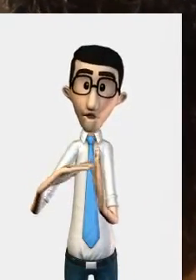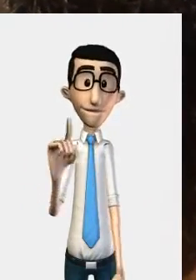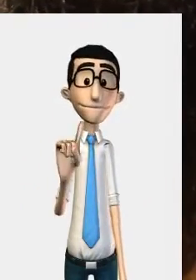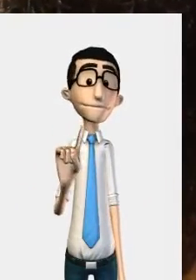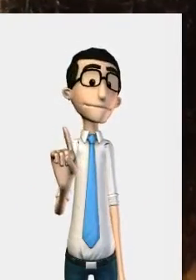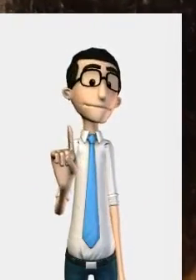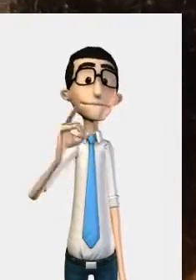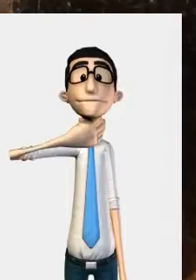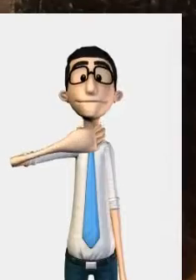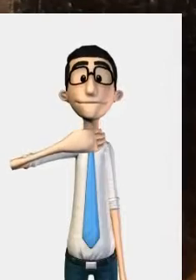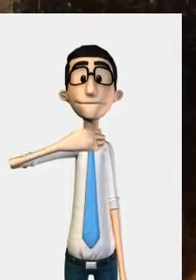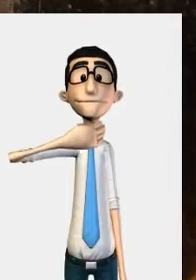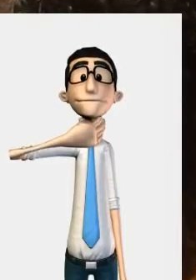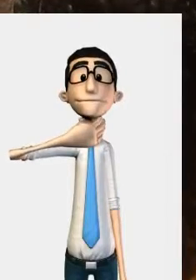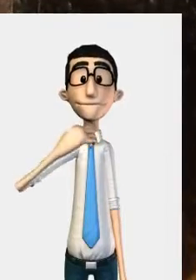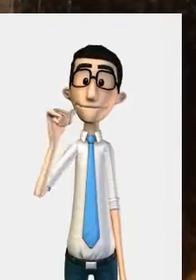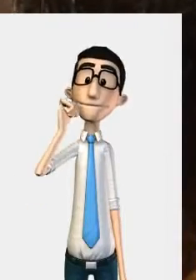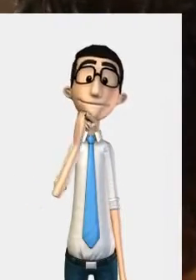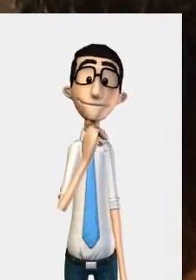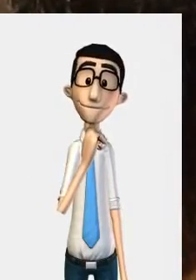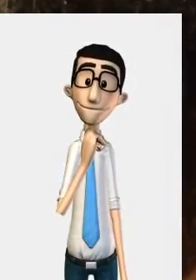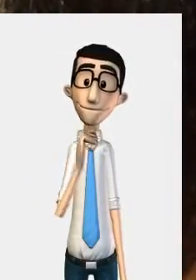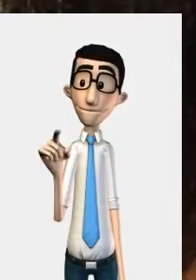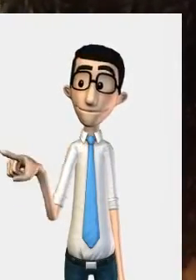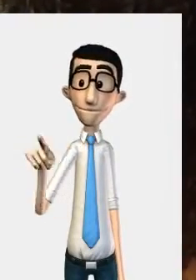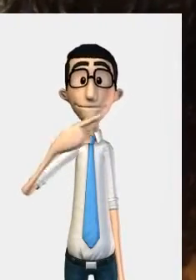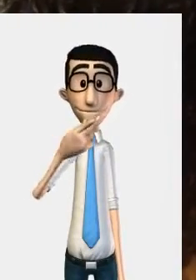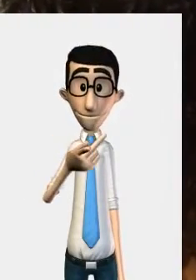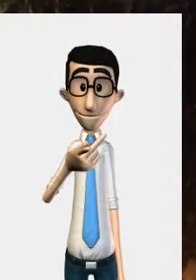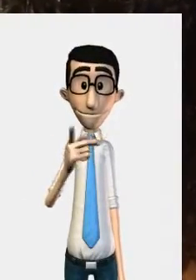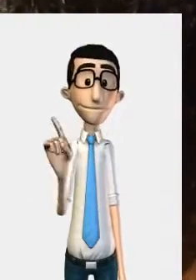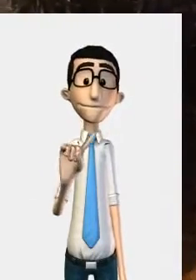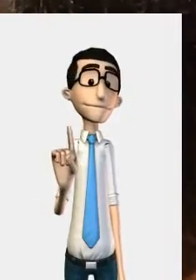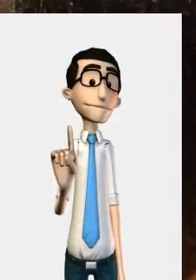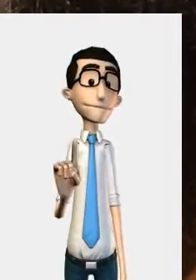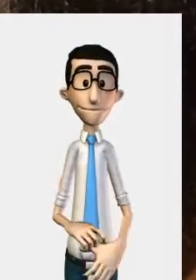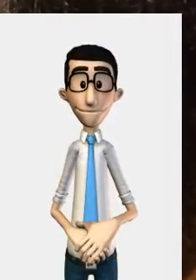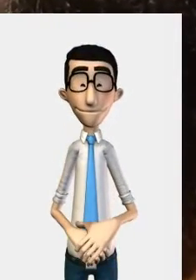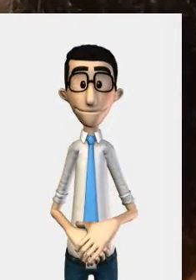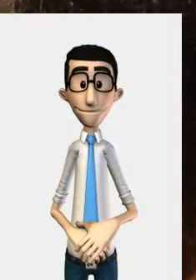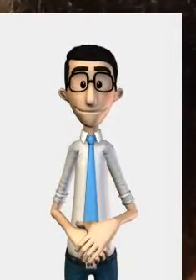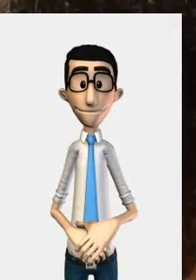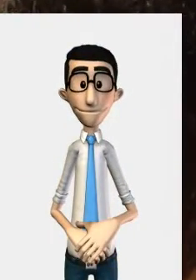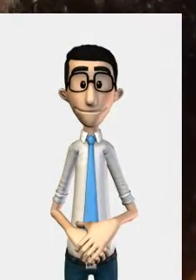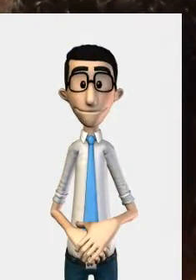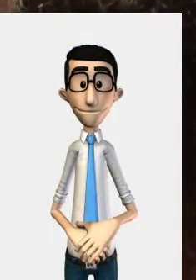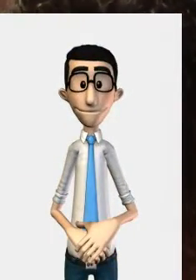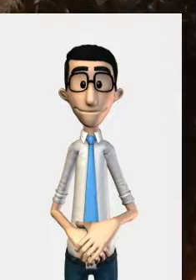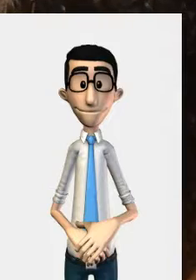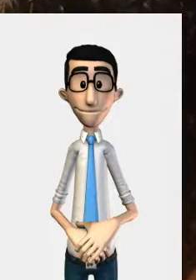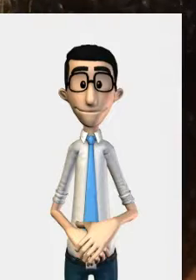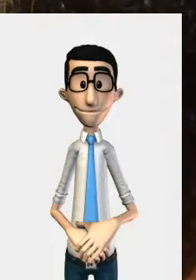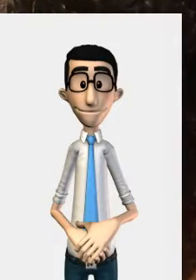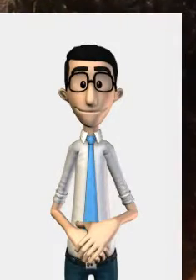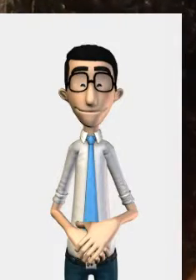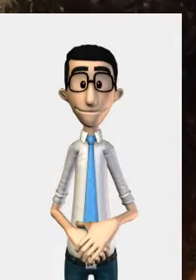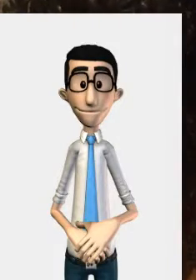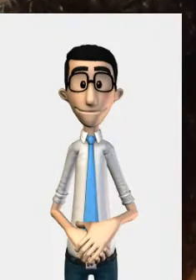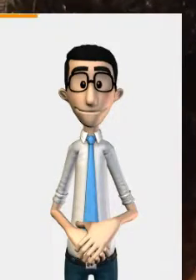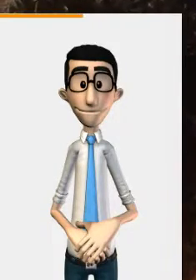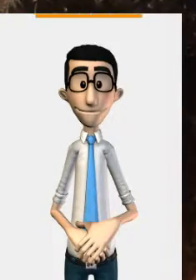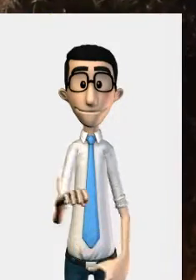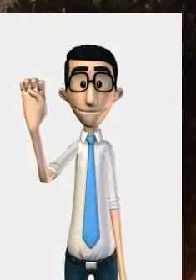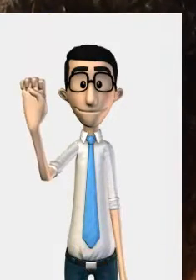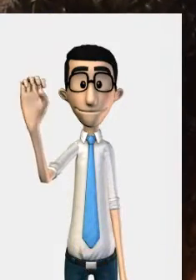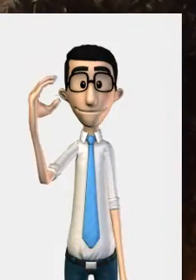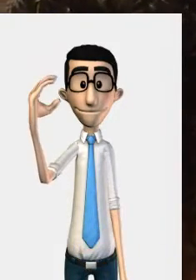para o outro, que, né, como um método ou algo que a gente aplica. É muito maior que isso, né? Então a gente precisa começar a entender